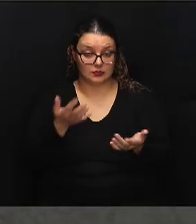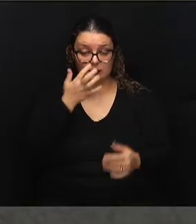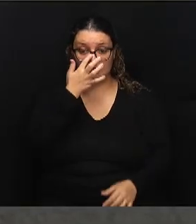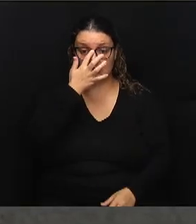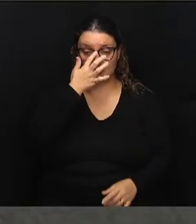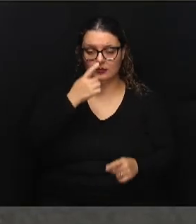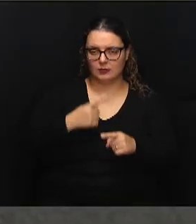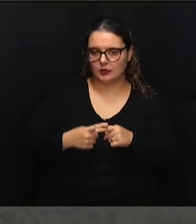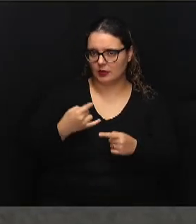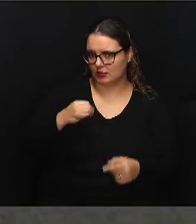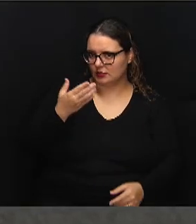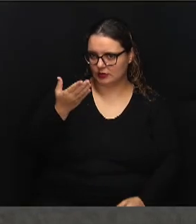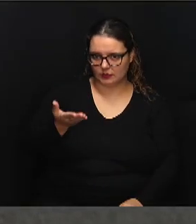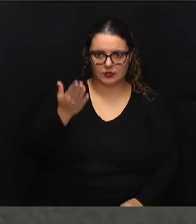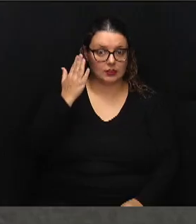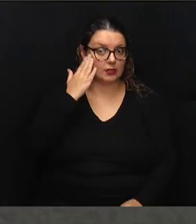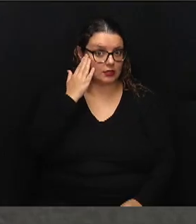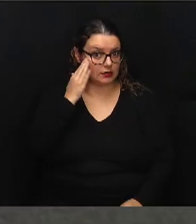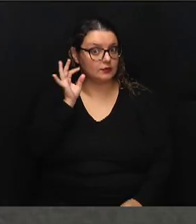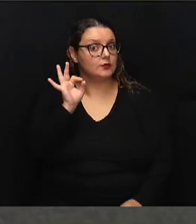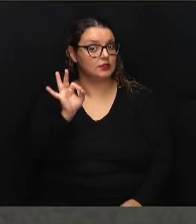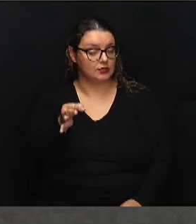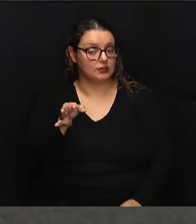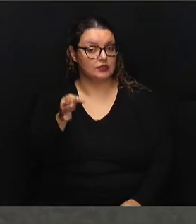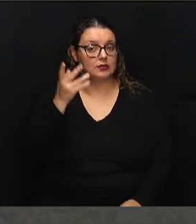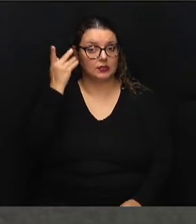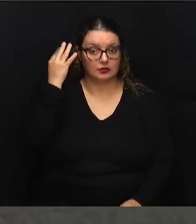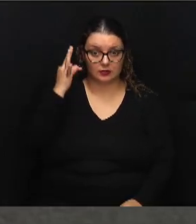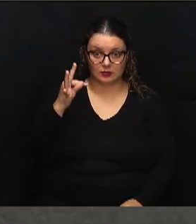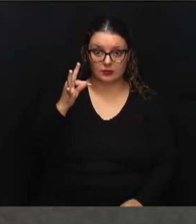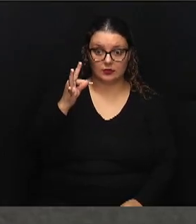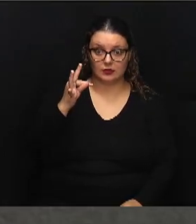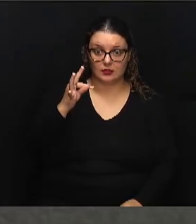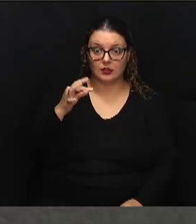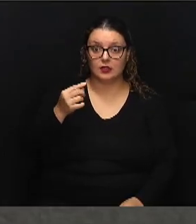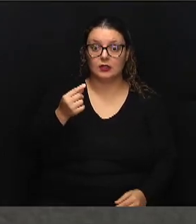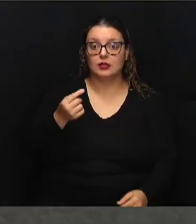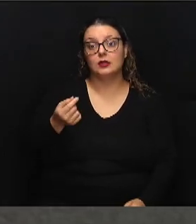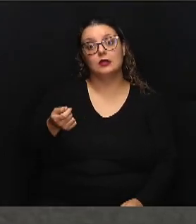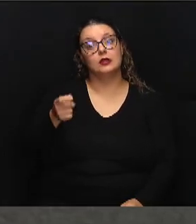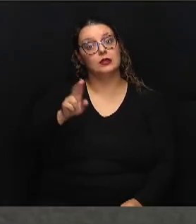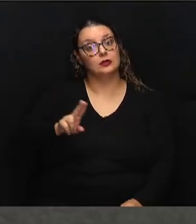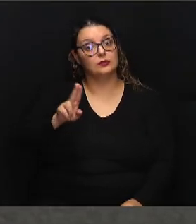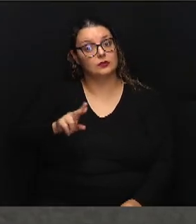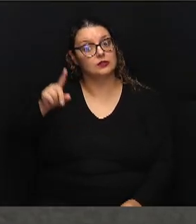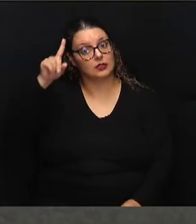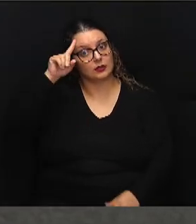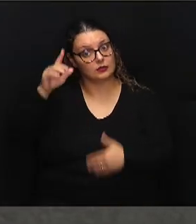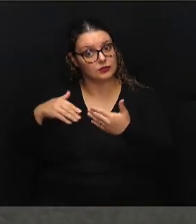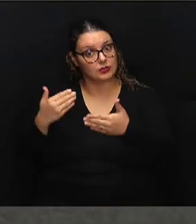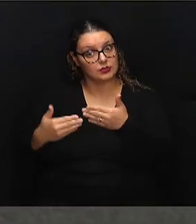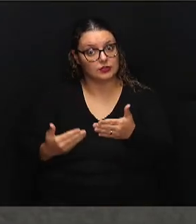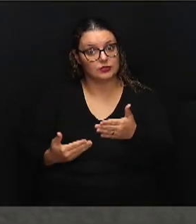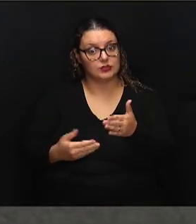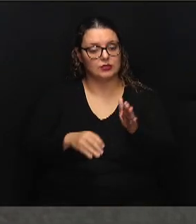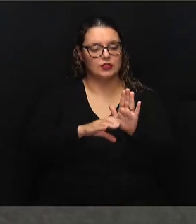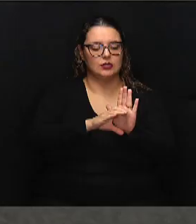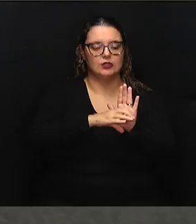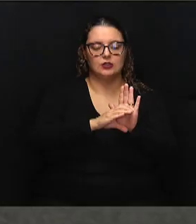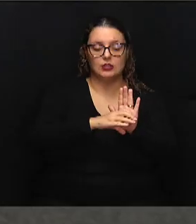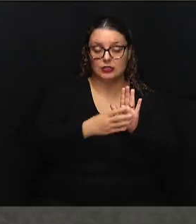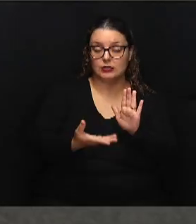se você entender direitinho na teoria e aplicar esse conceito na prática, olha, você vai ter muito